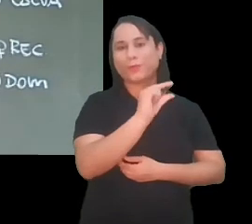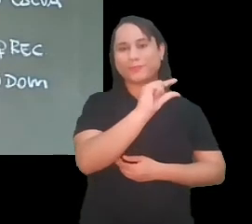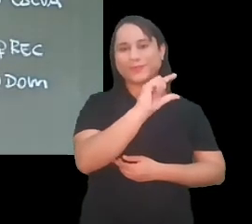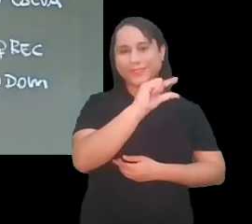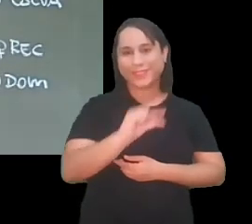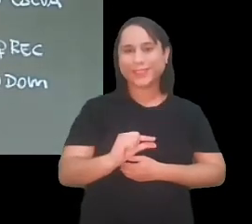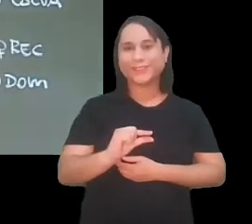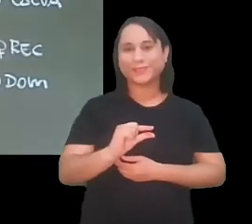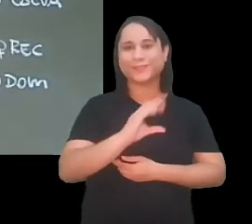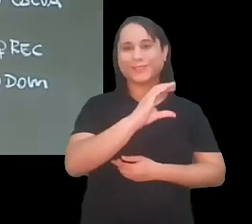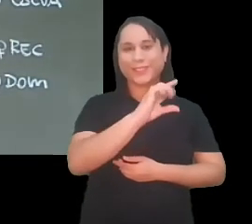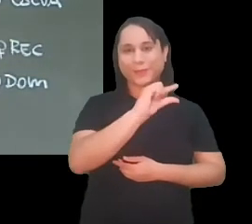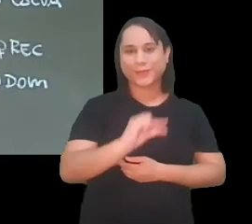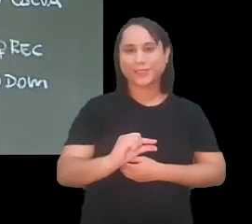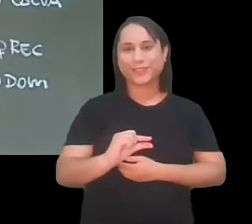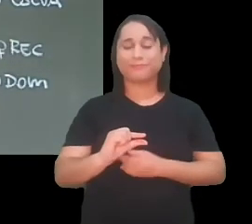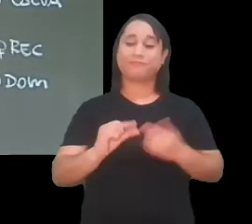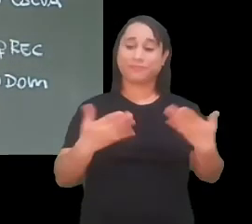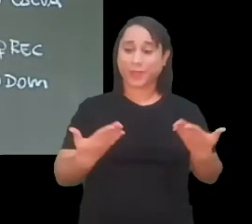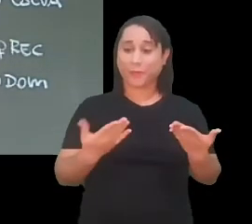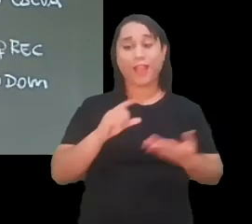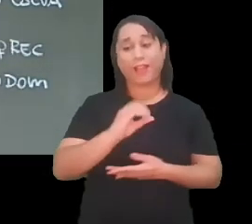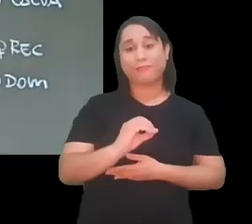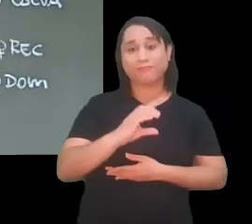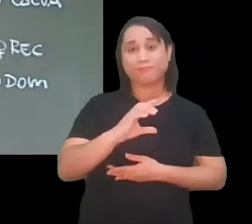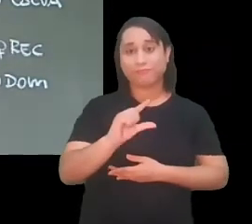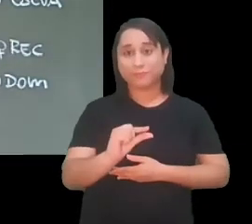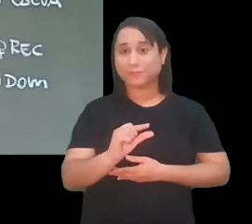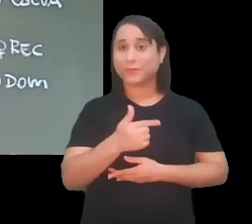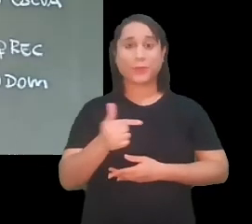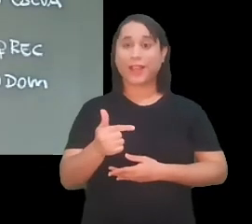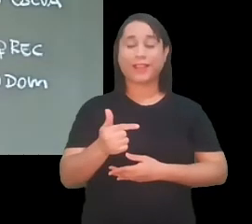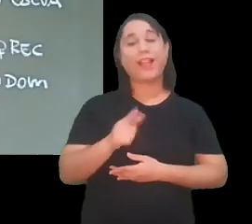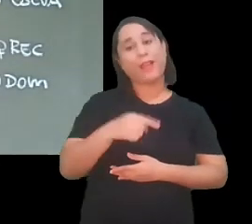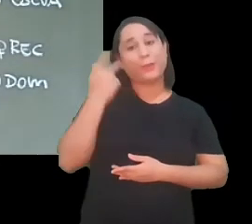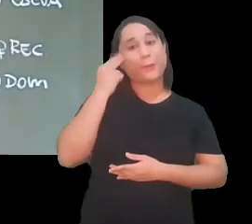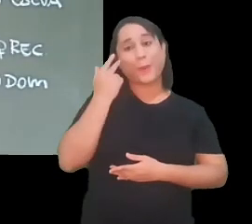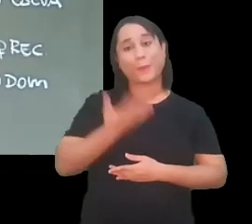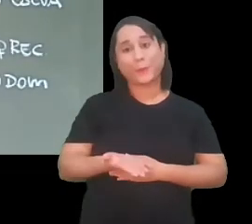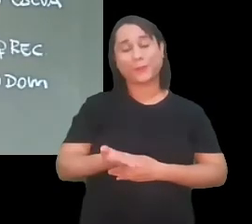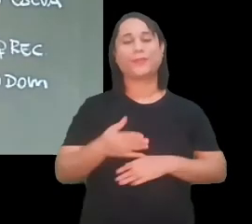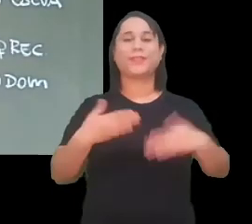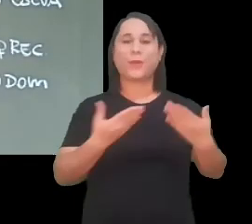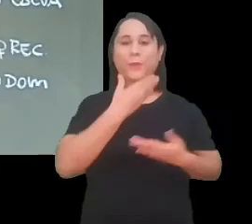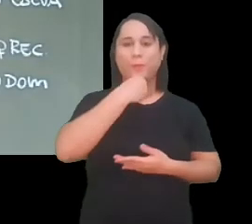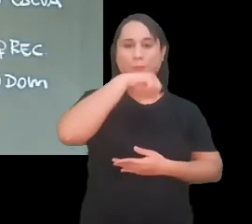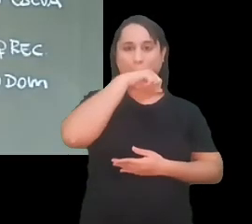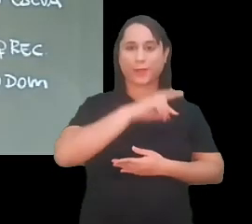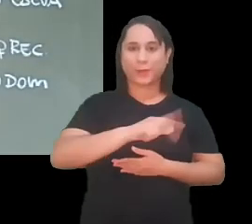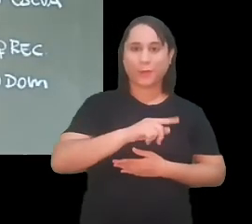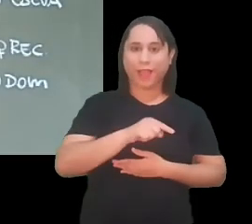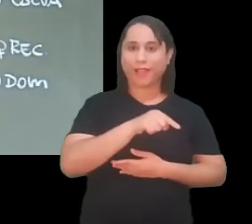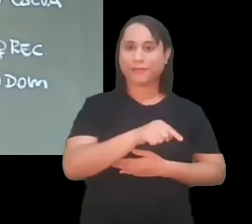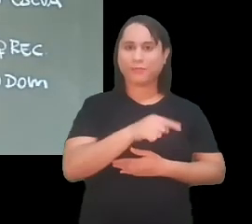cezinho e ela não é calva, porque cezinho não é calvo. O pai não é calvo, mas ele não falou nada a respeito da família